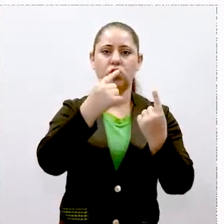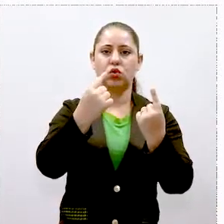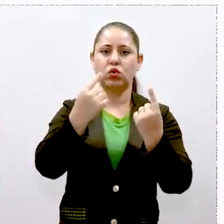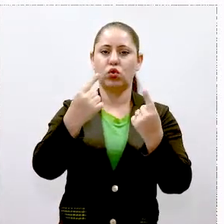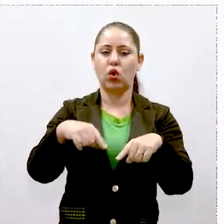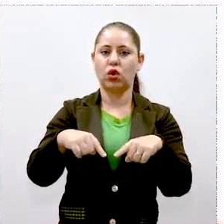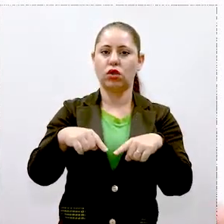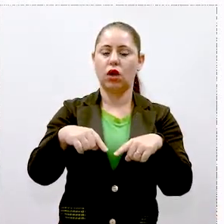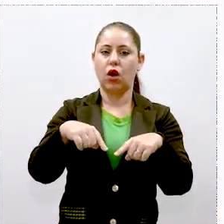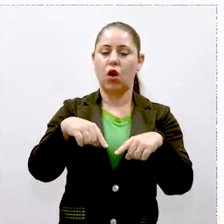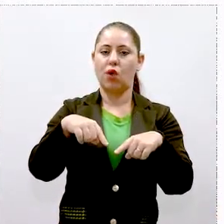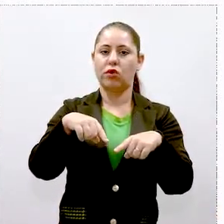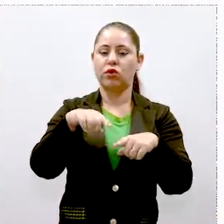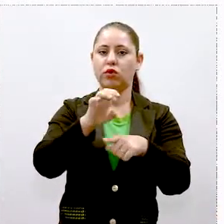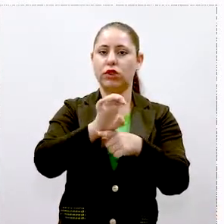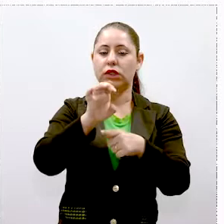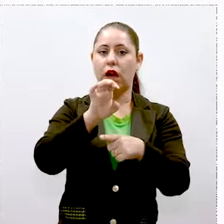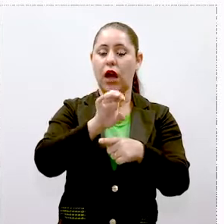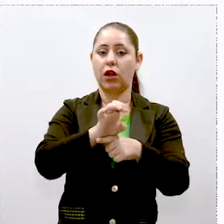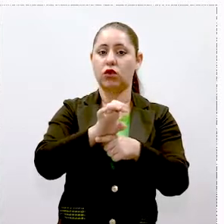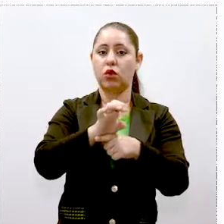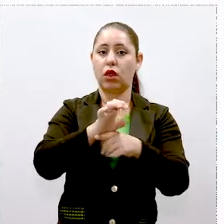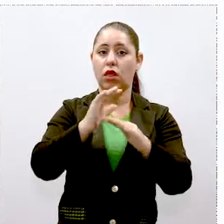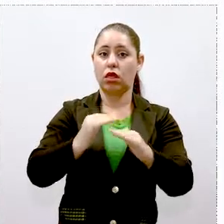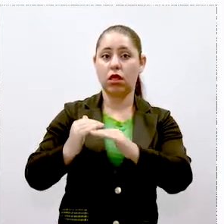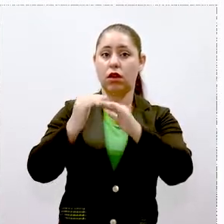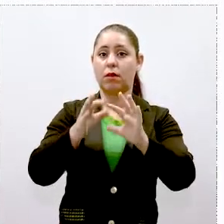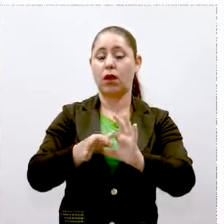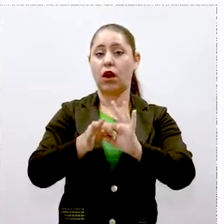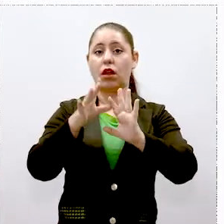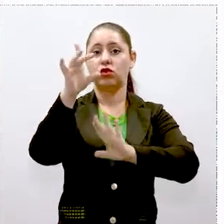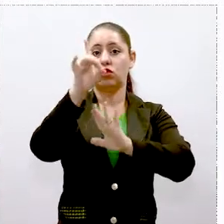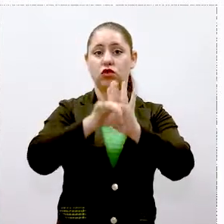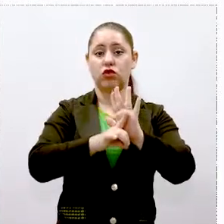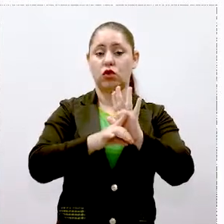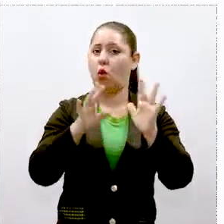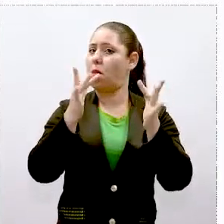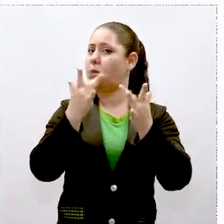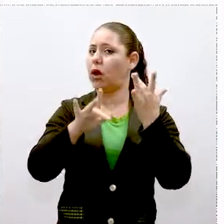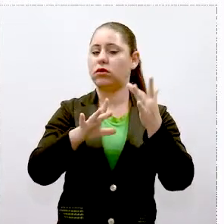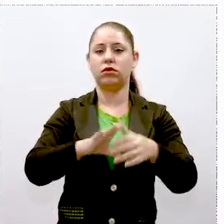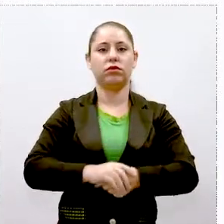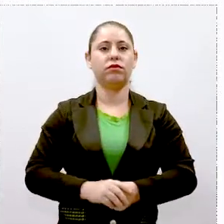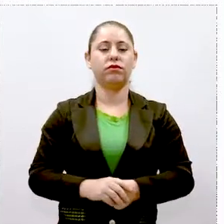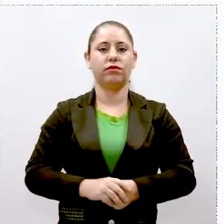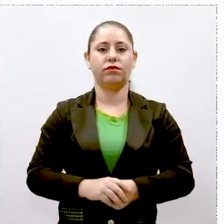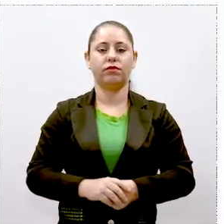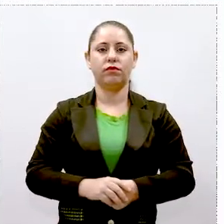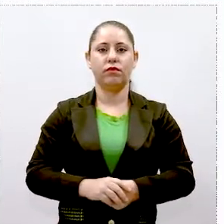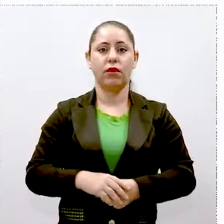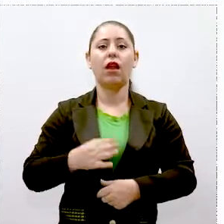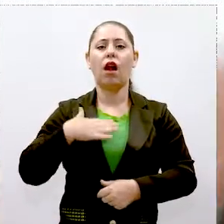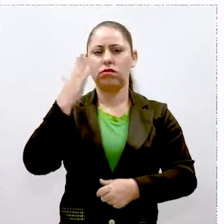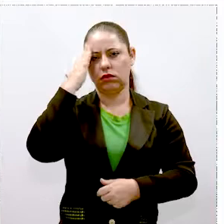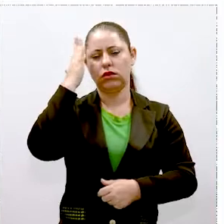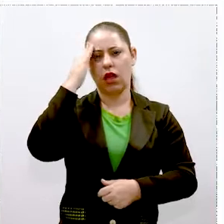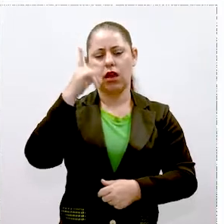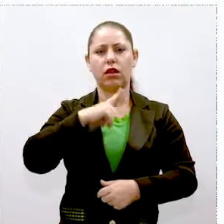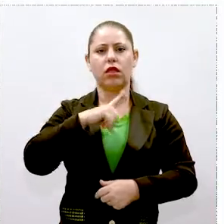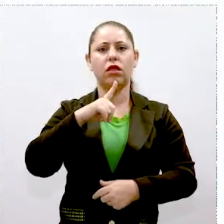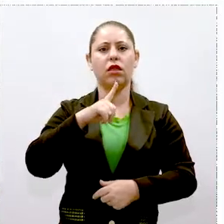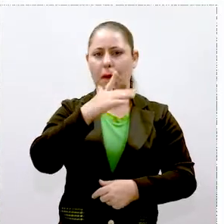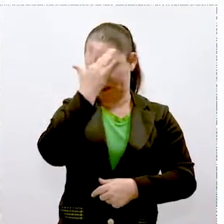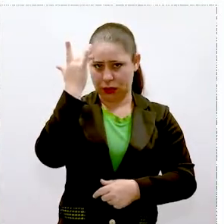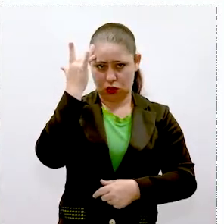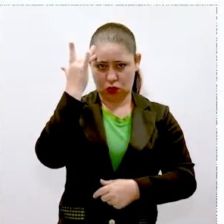atentado ao Estado democrático de direito e nós não podemos concordar com isso. Deputado Pedro Kemp. Eu sei que